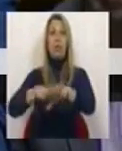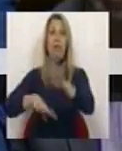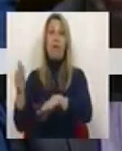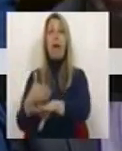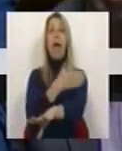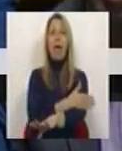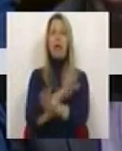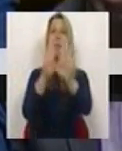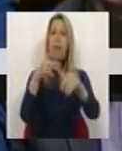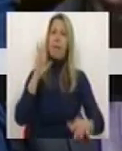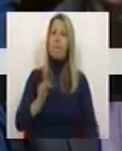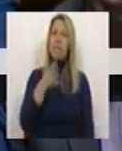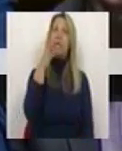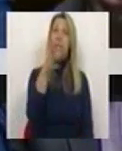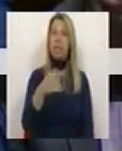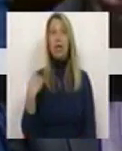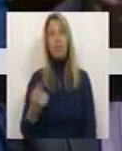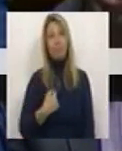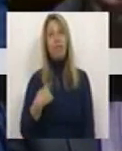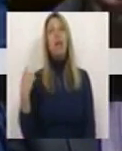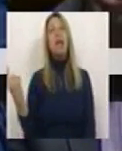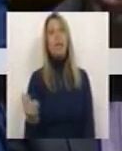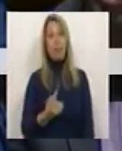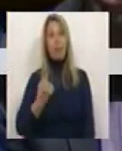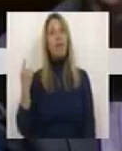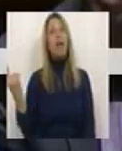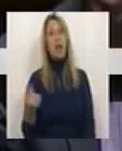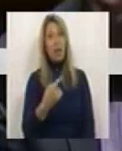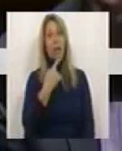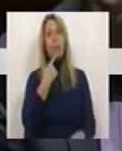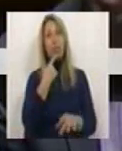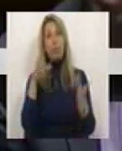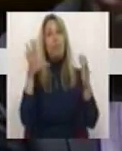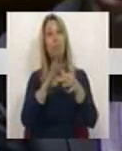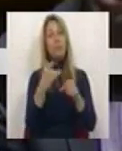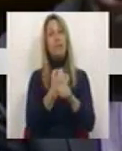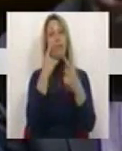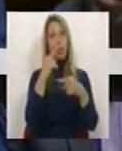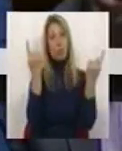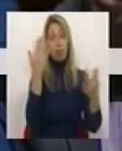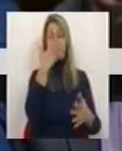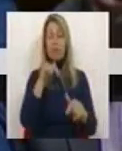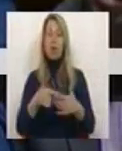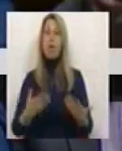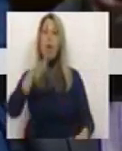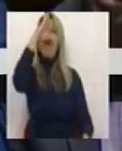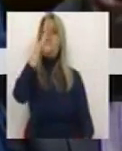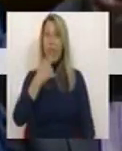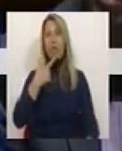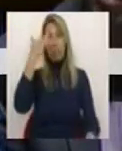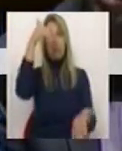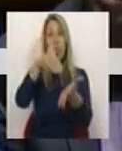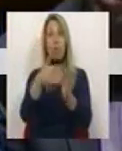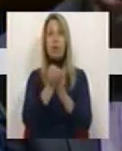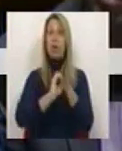temos andado devagar demais no que diz respeito aos serviços públicos. E se hoje o Governo pode chegar à conclusão que repor rendimentos foi bom para